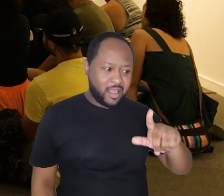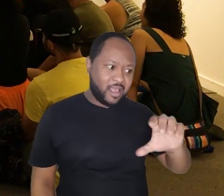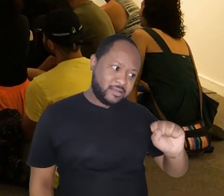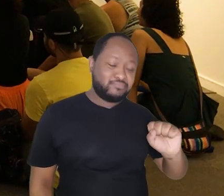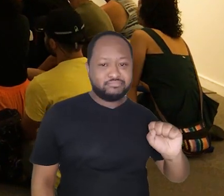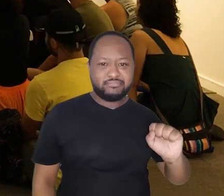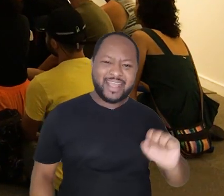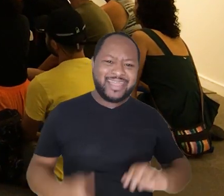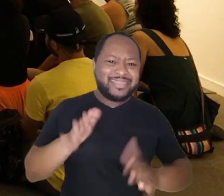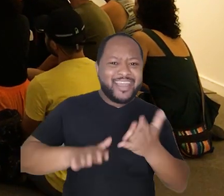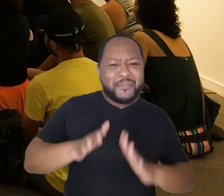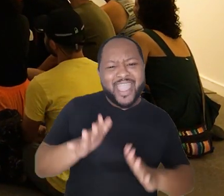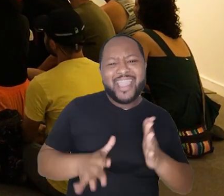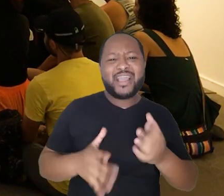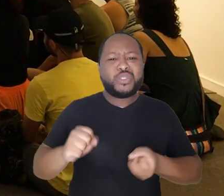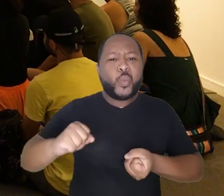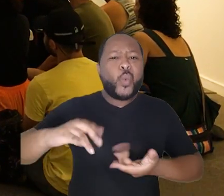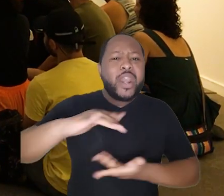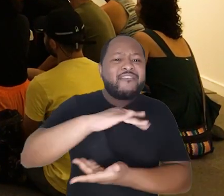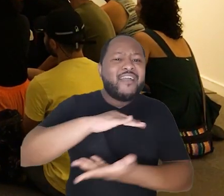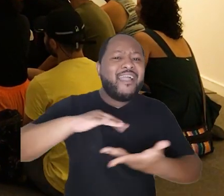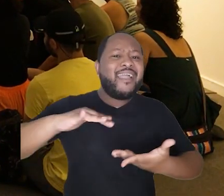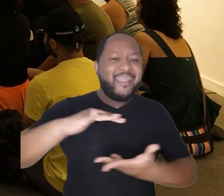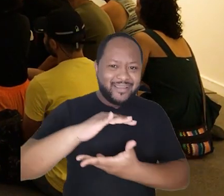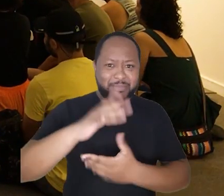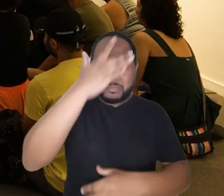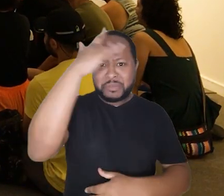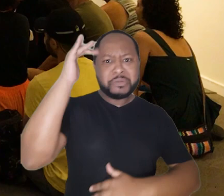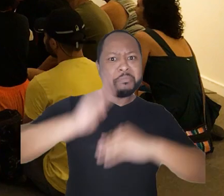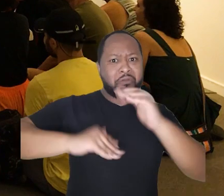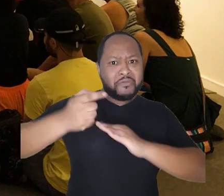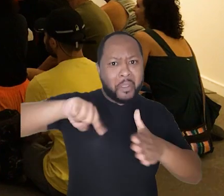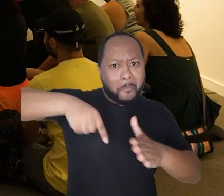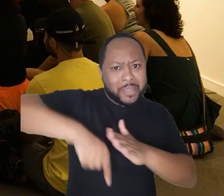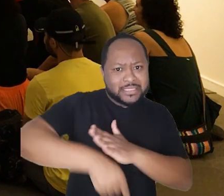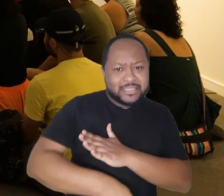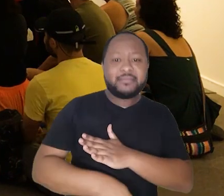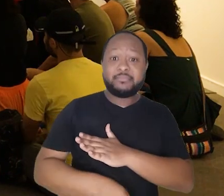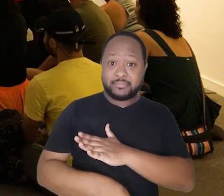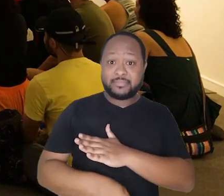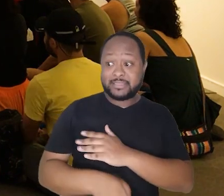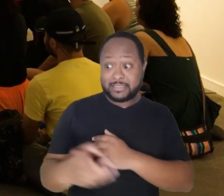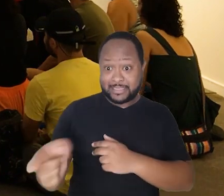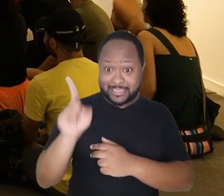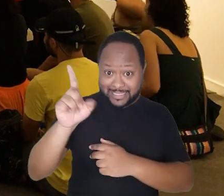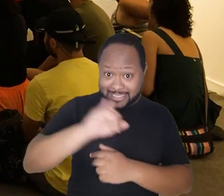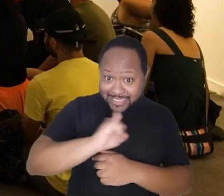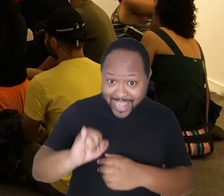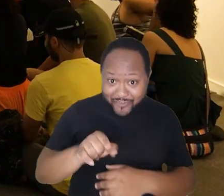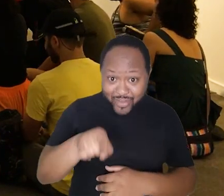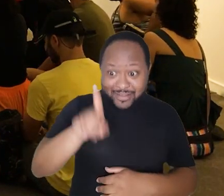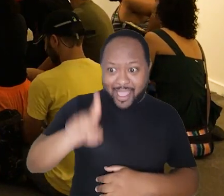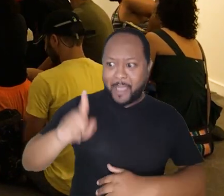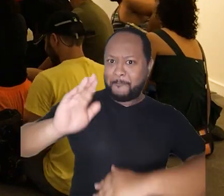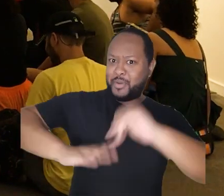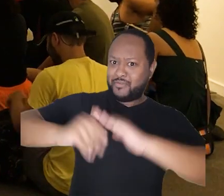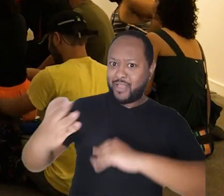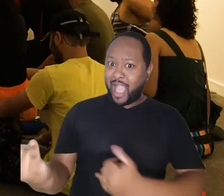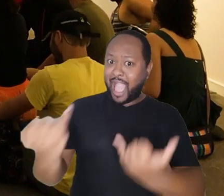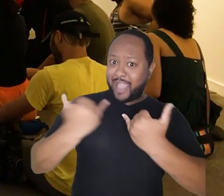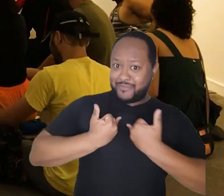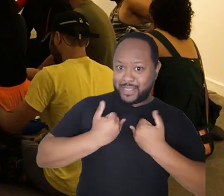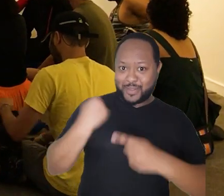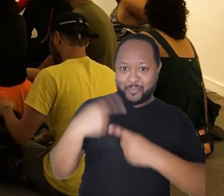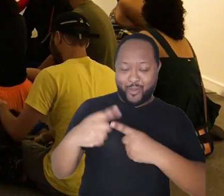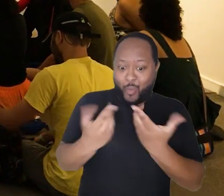que eu estou falando. Olha, tem gente que vai a fundo na pesquisa. Quem for profissional, se anuncie, para eu não falar bobagem. Mentira.